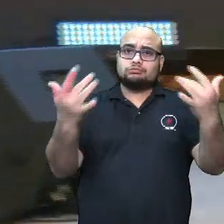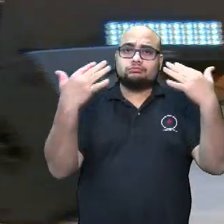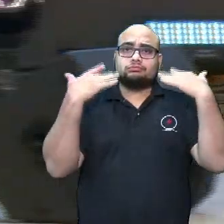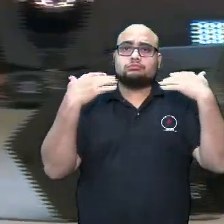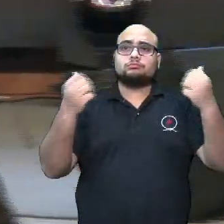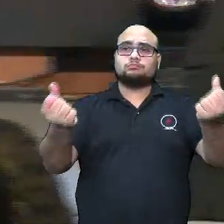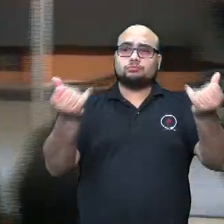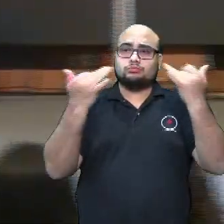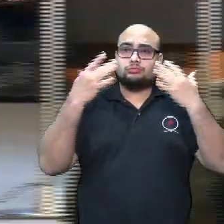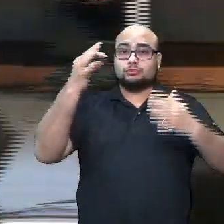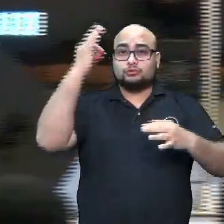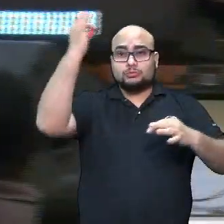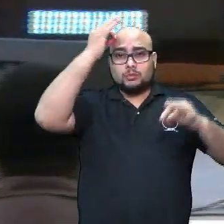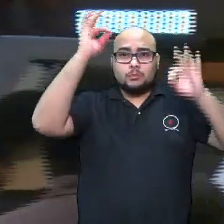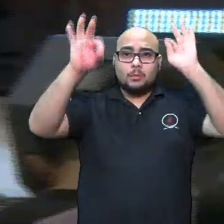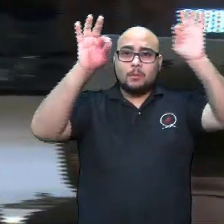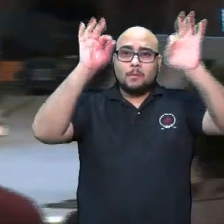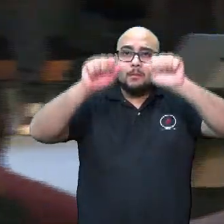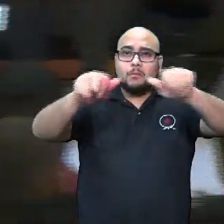Santo.